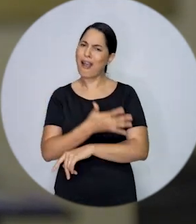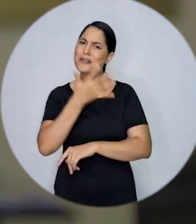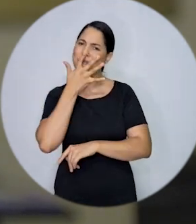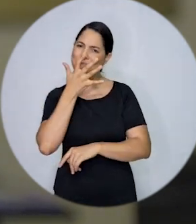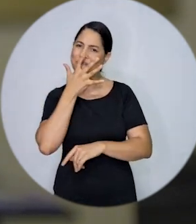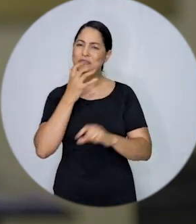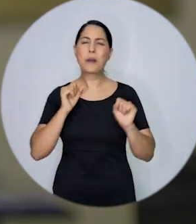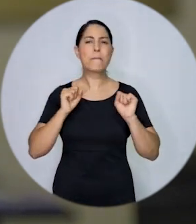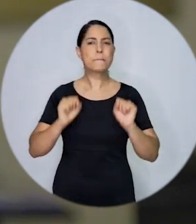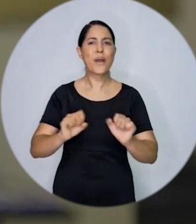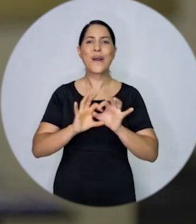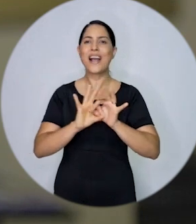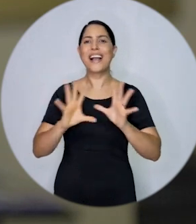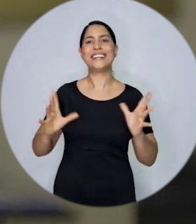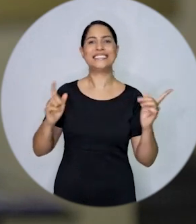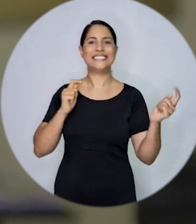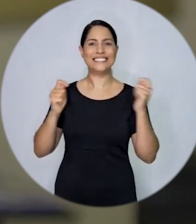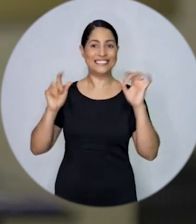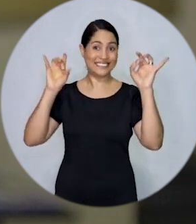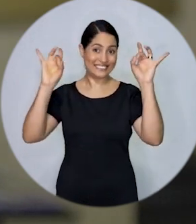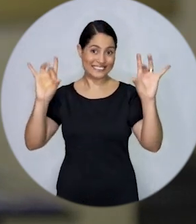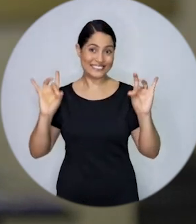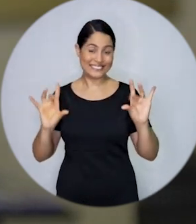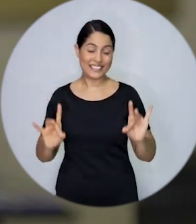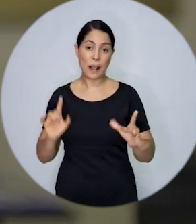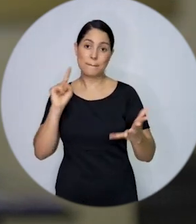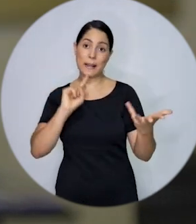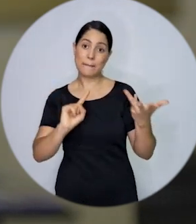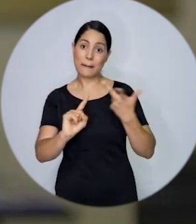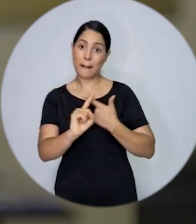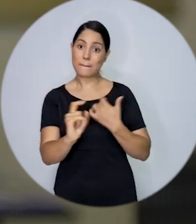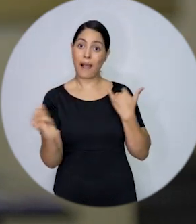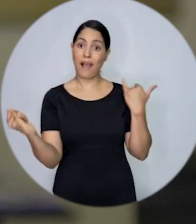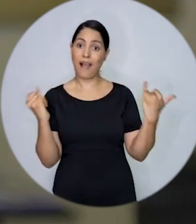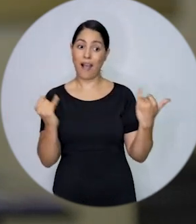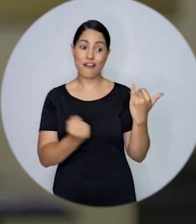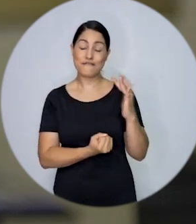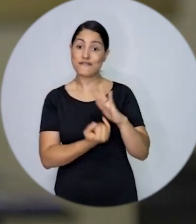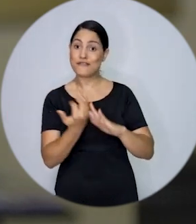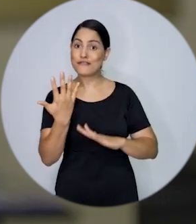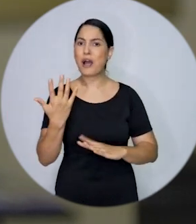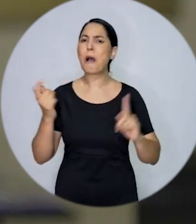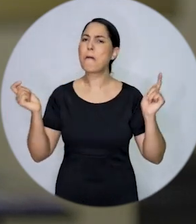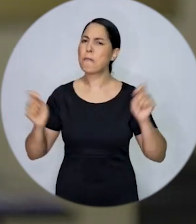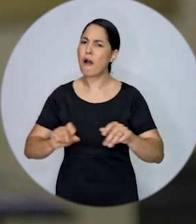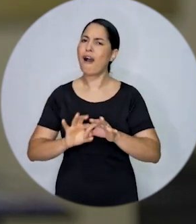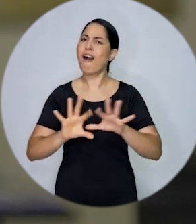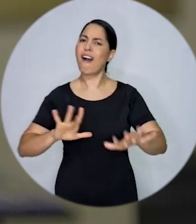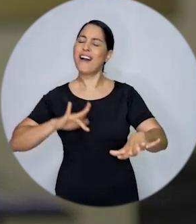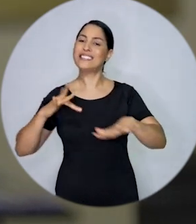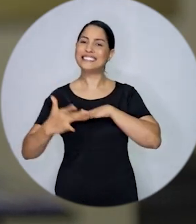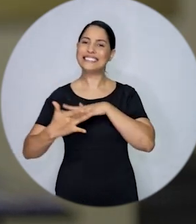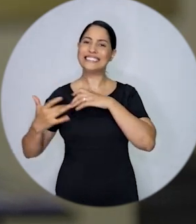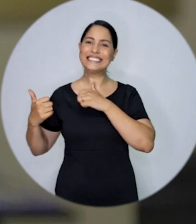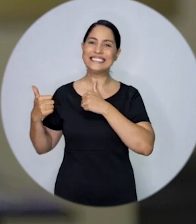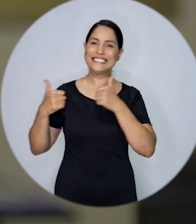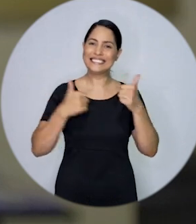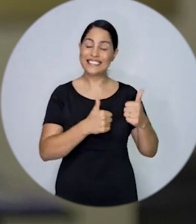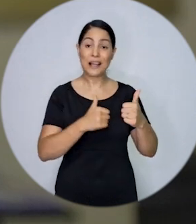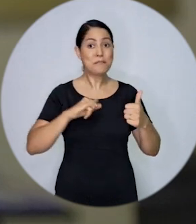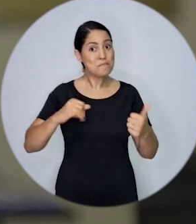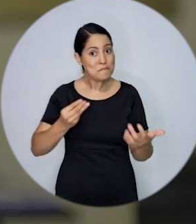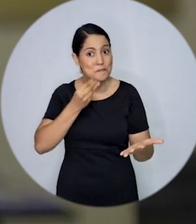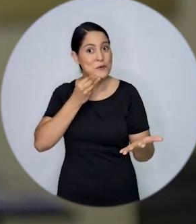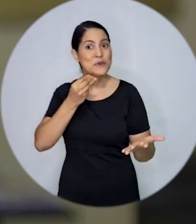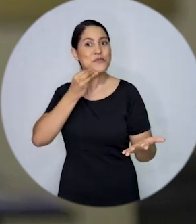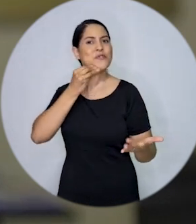e do judiciário, além de acompanhar entrevistas especiais, matérias exclusivas e muito mais. Não deixe de seguir também as nossas redes